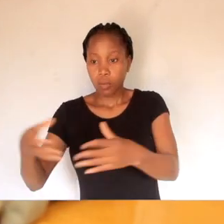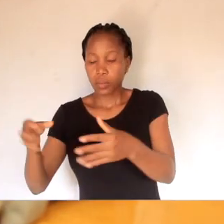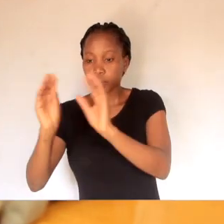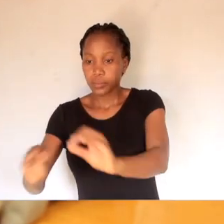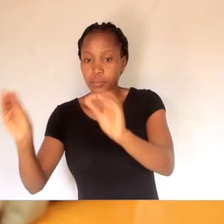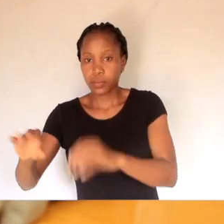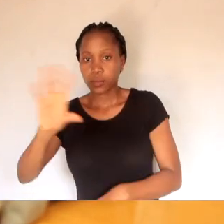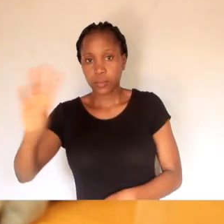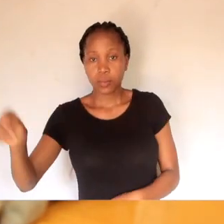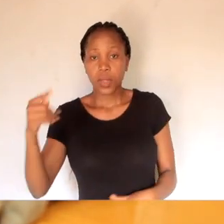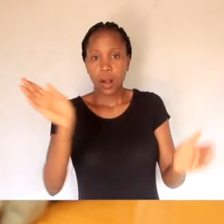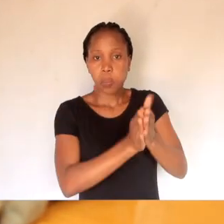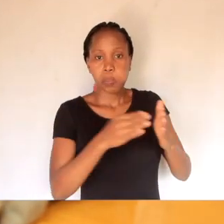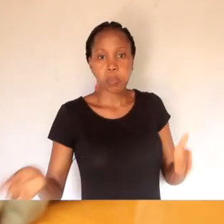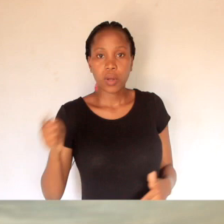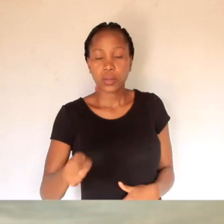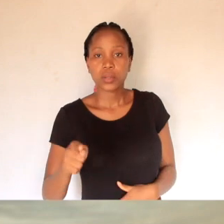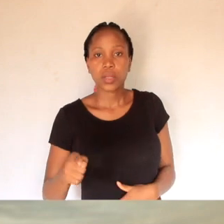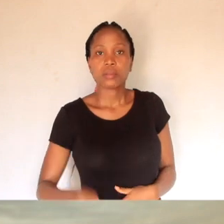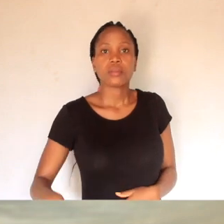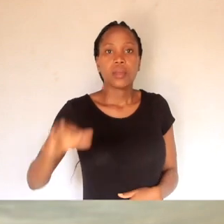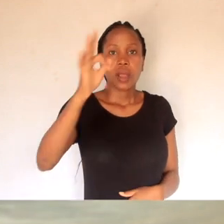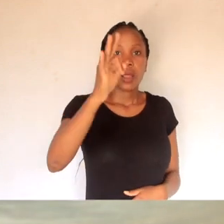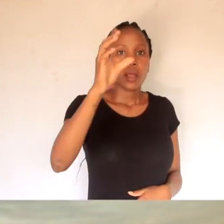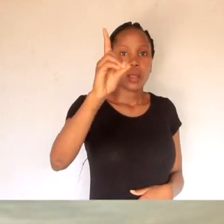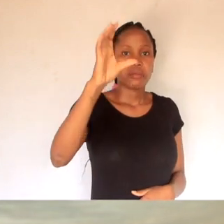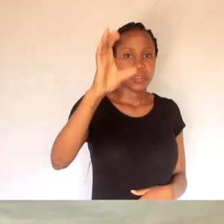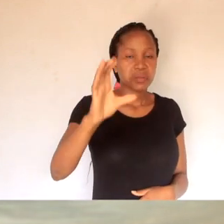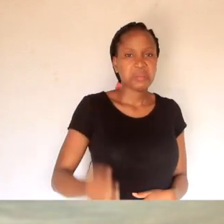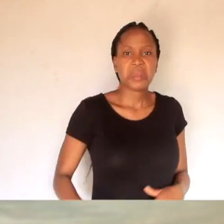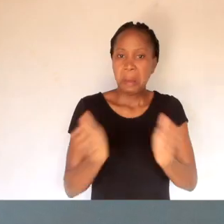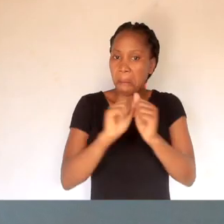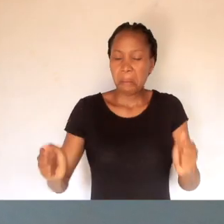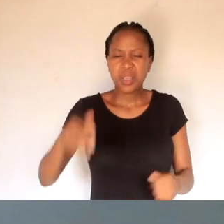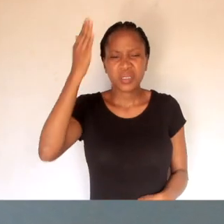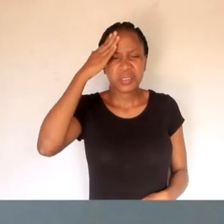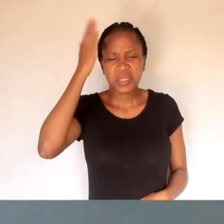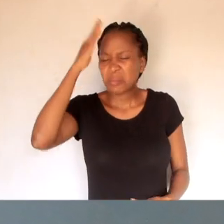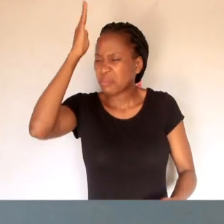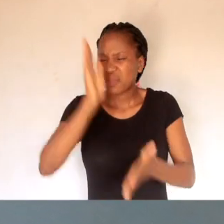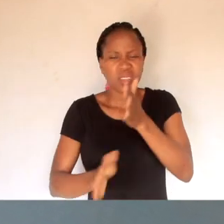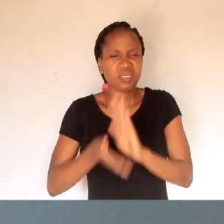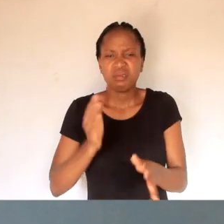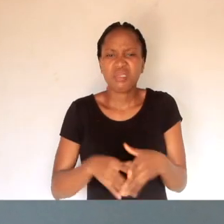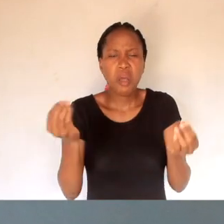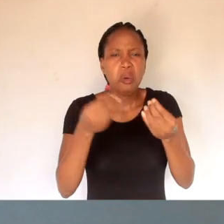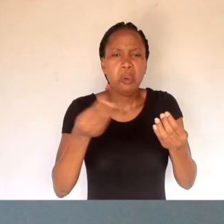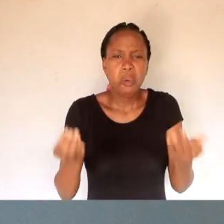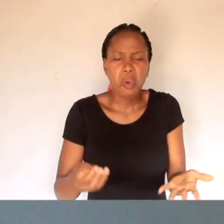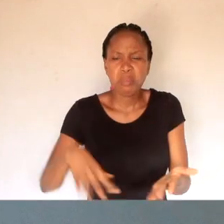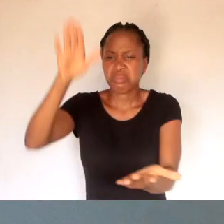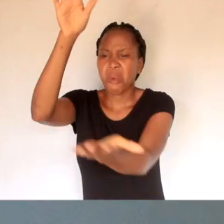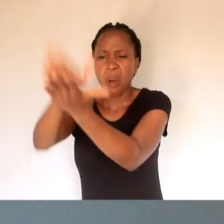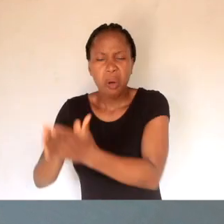toda funcionava no espaço da FDC. Ainda não sabia muito bem o que fazer e como fazer, e onde